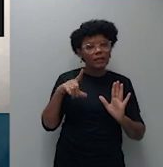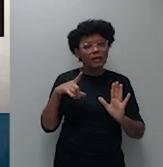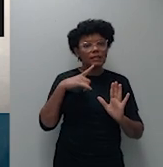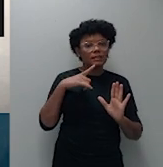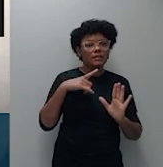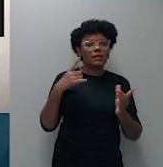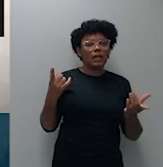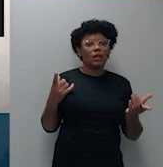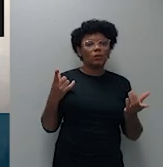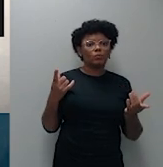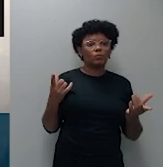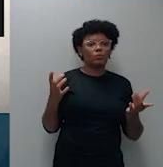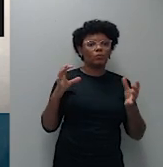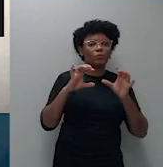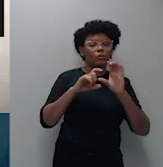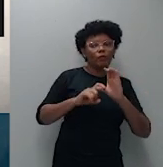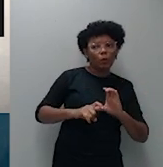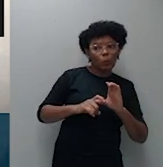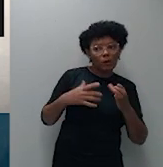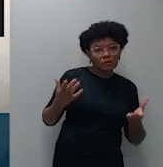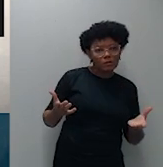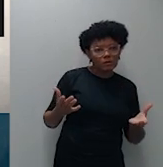olhada se há alguma vinculação